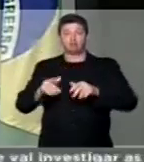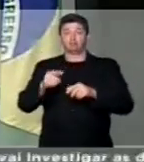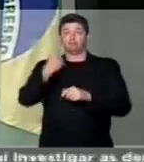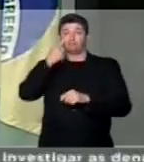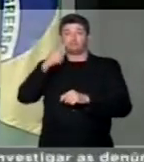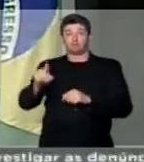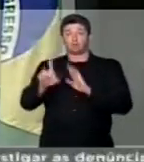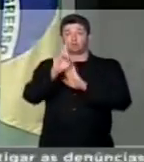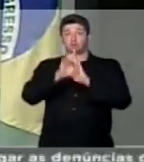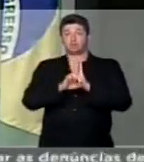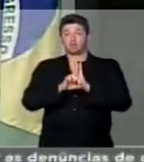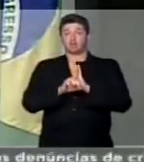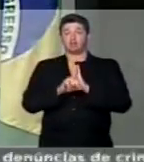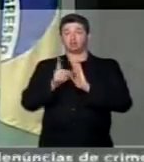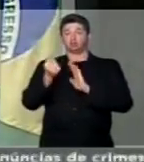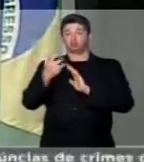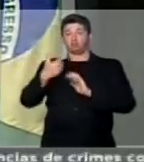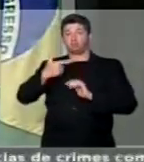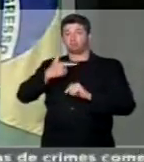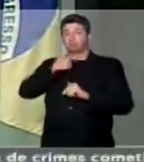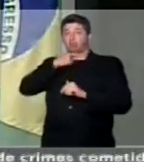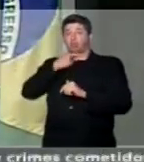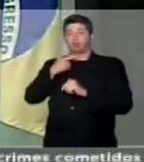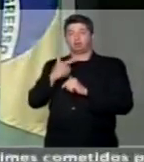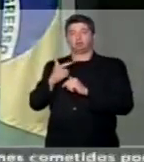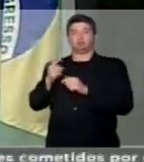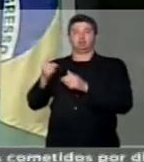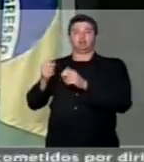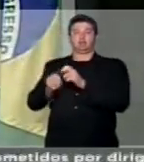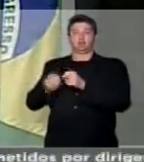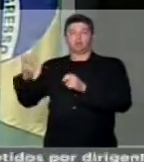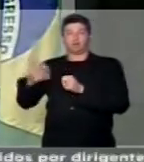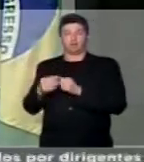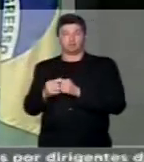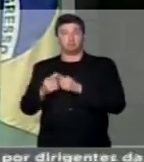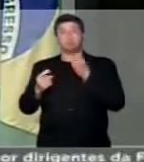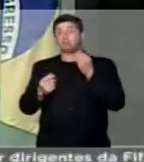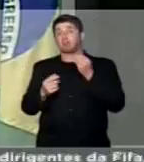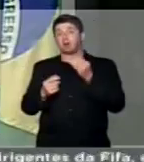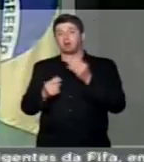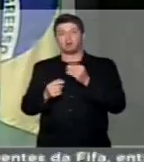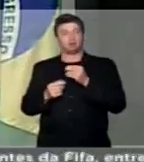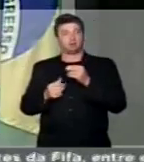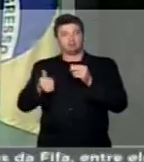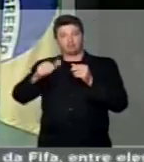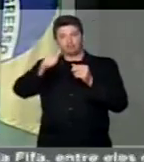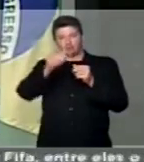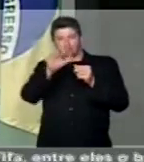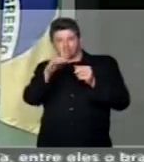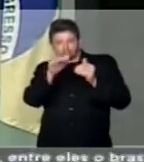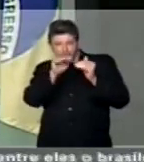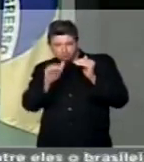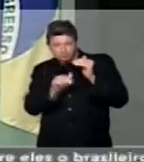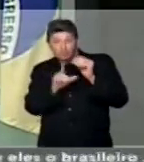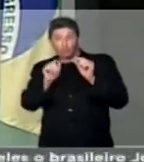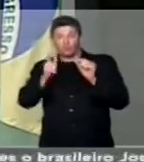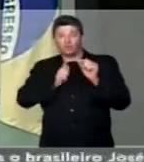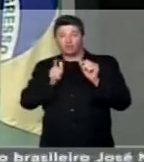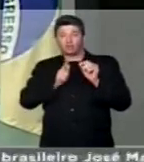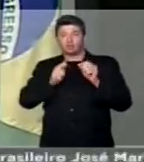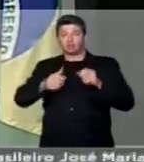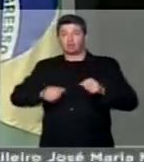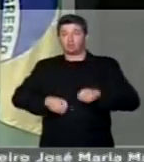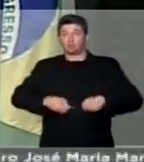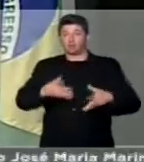o decreto de contingenciamento de despesas para subavaliar as despesas